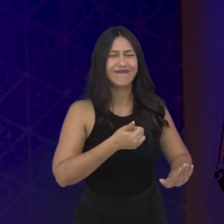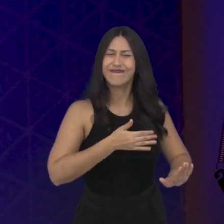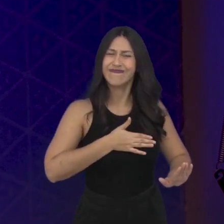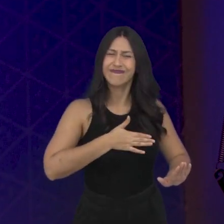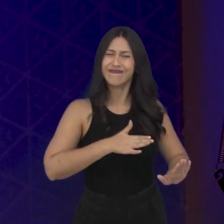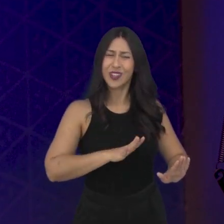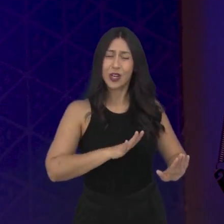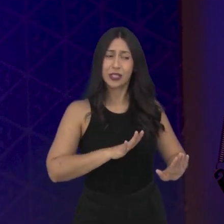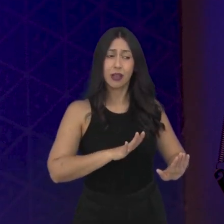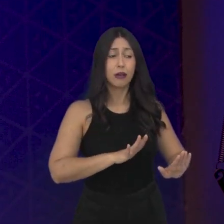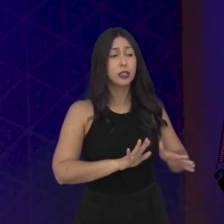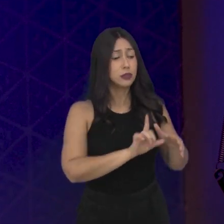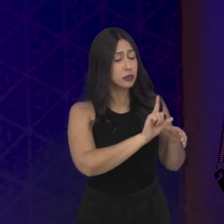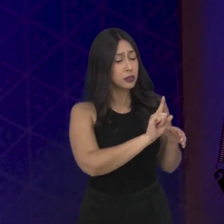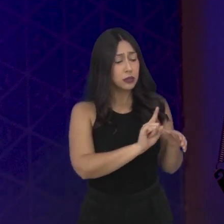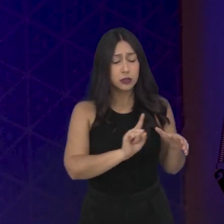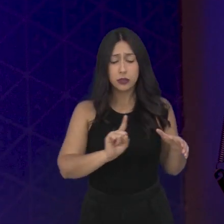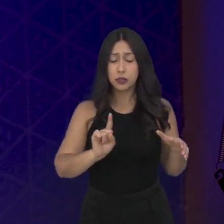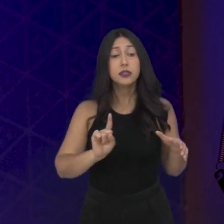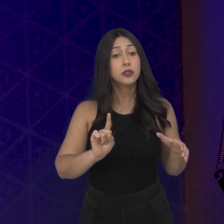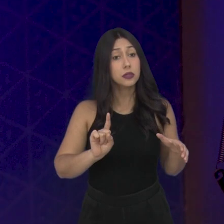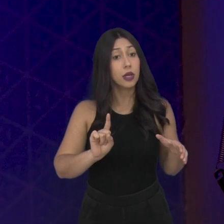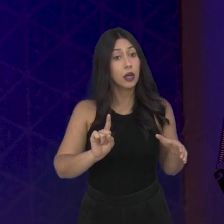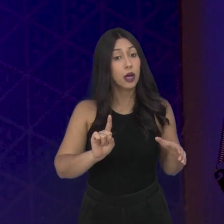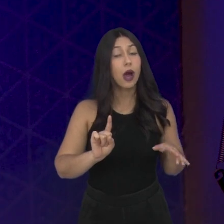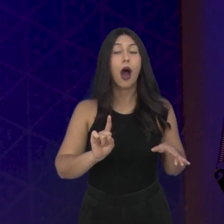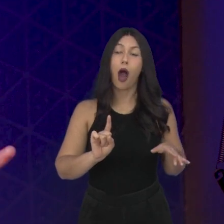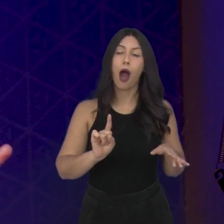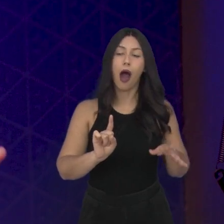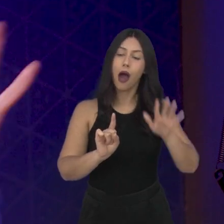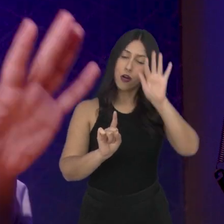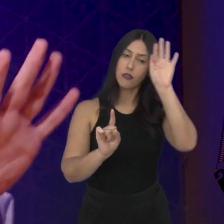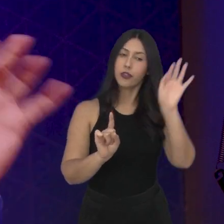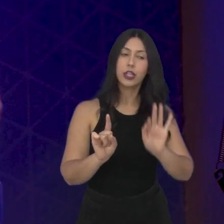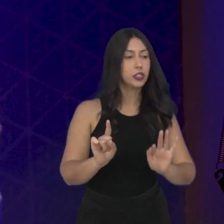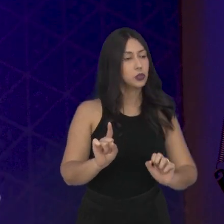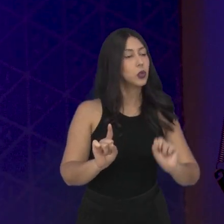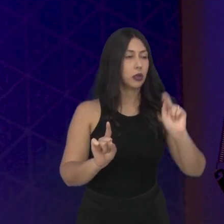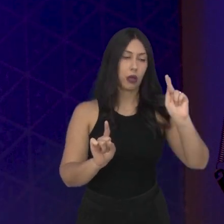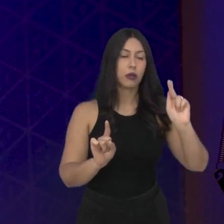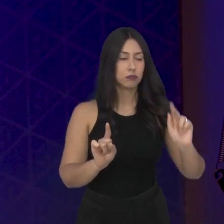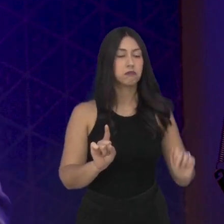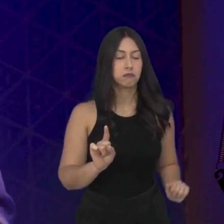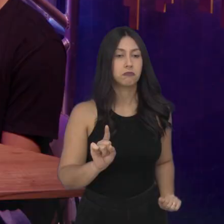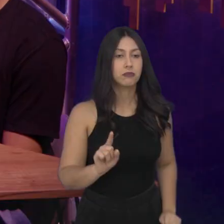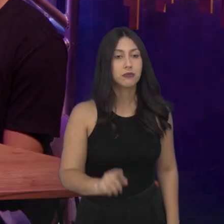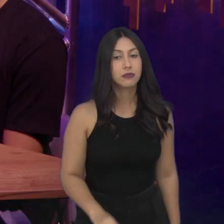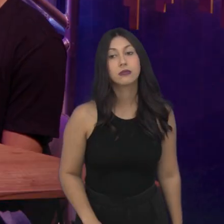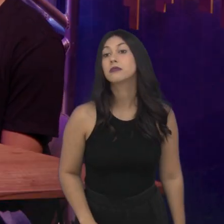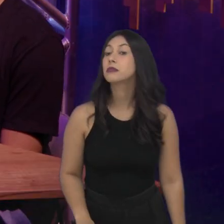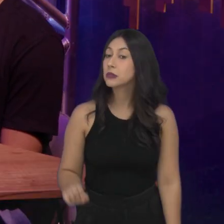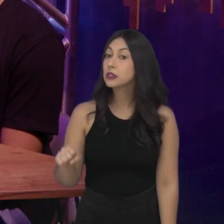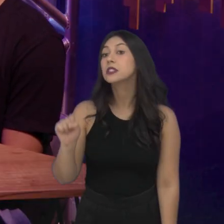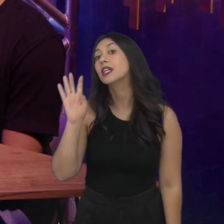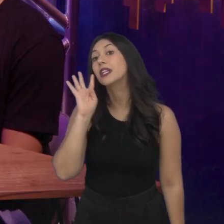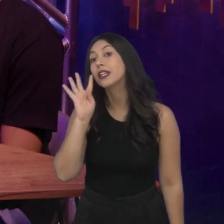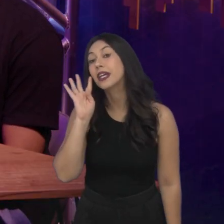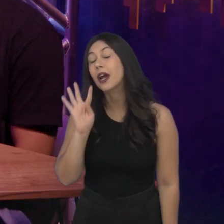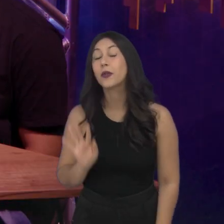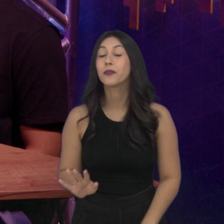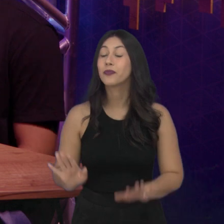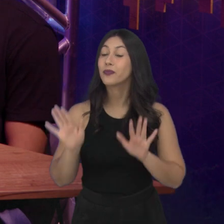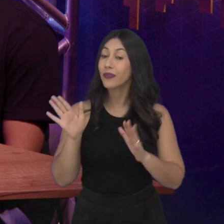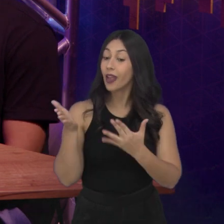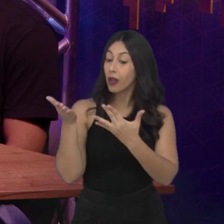disso e cuidar de outras coisas. Eu tô feliz? Ah, então tá bom. Se eu não tô feliz, então eu vou embora. Não, é muito legal.